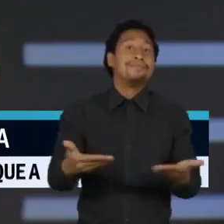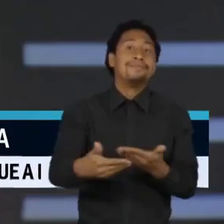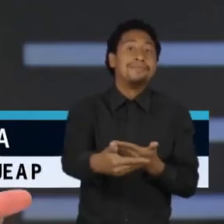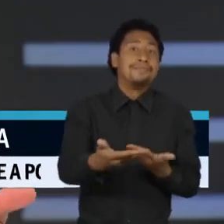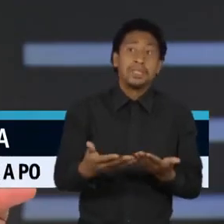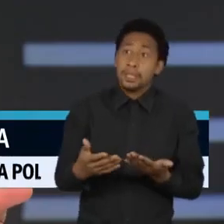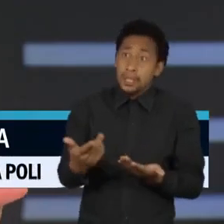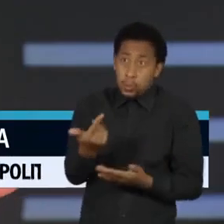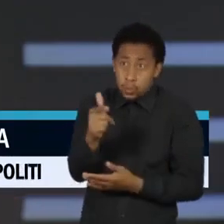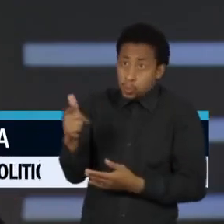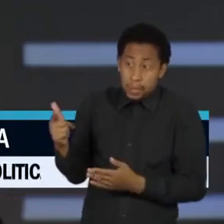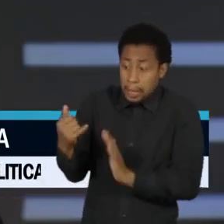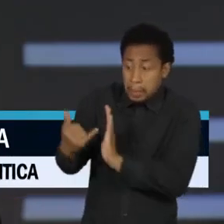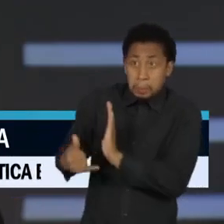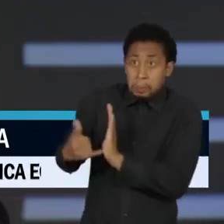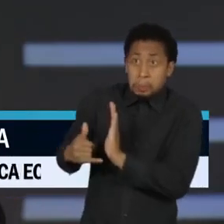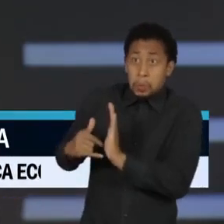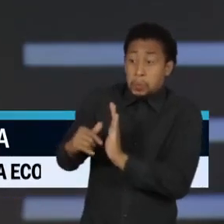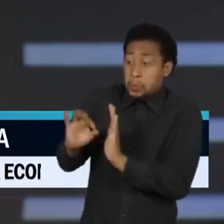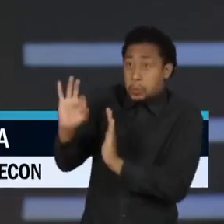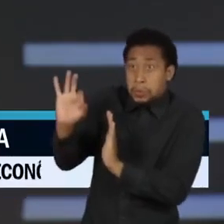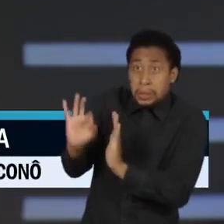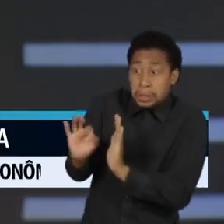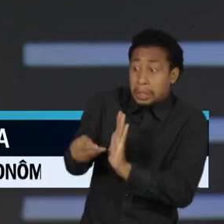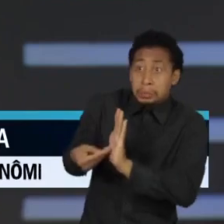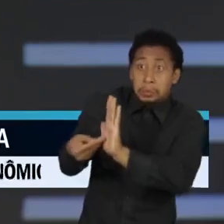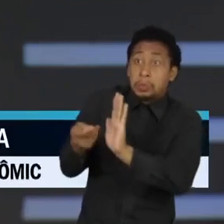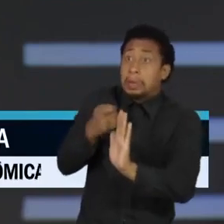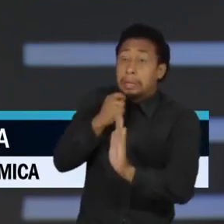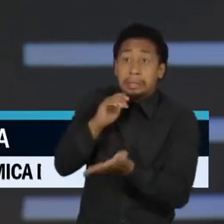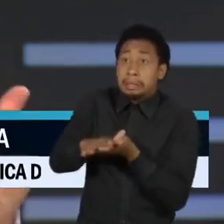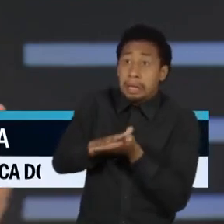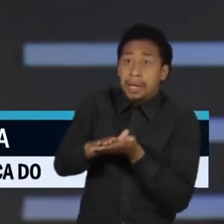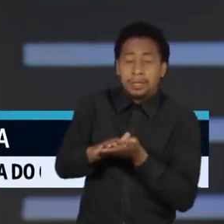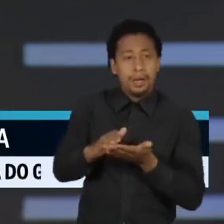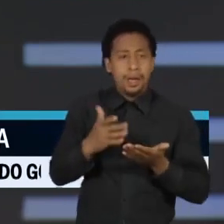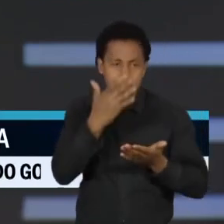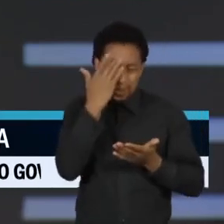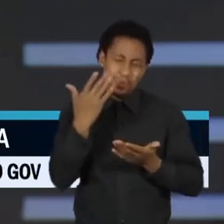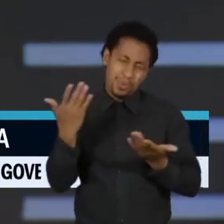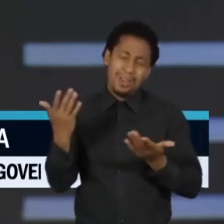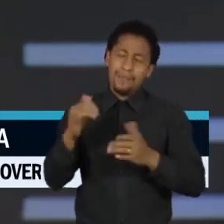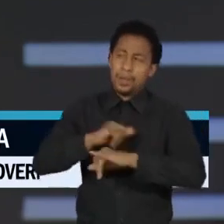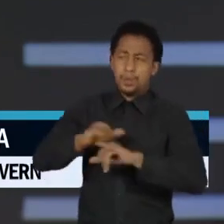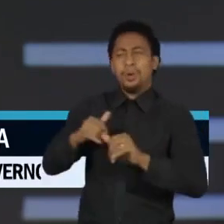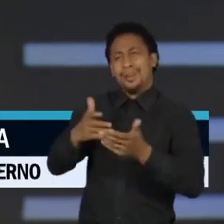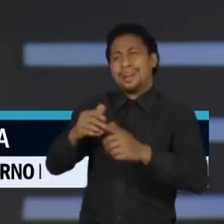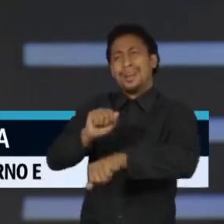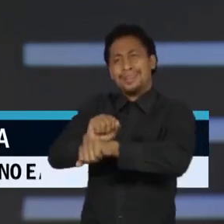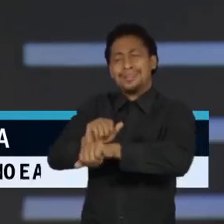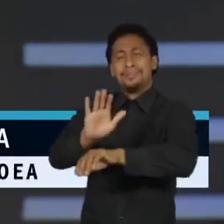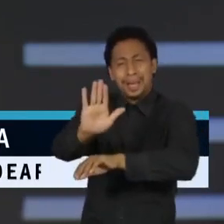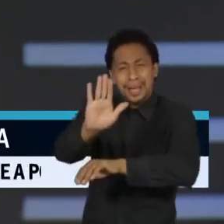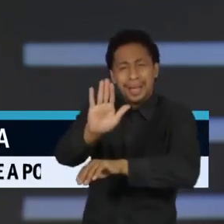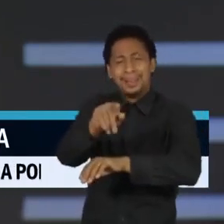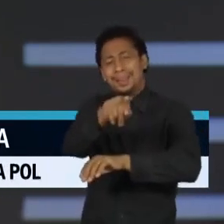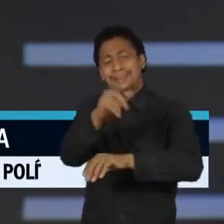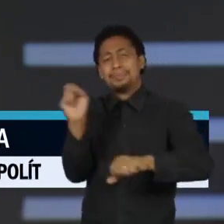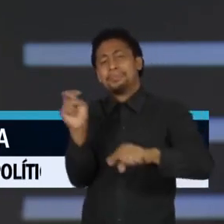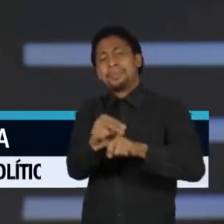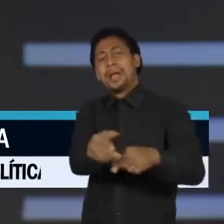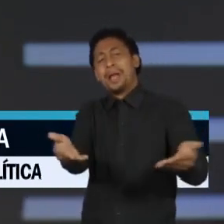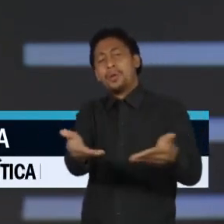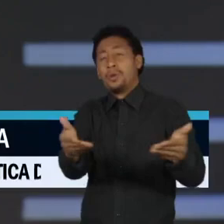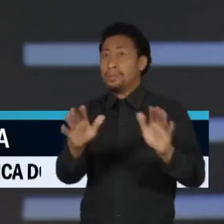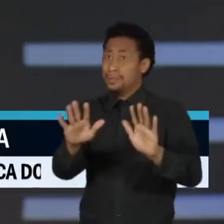fiscal, ele está prometendo que vai entregar. Tem gente que está dizendo, olha, dá um desconto para eles. Olha, se as sinalizações fossem positivas, você podia dar um desconto, mas as sinalizações não